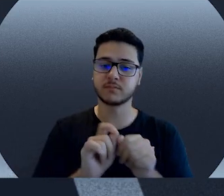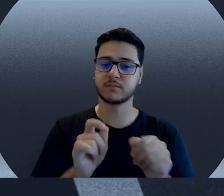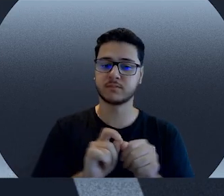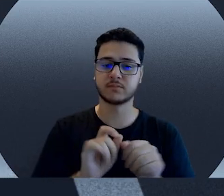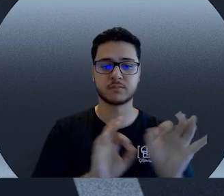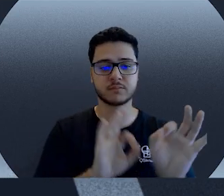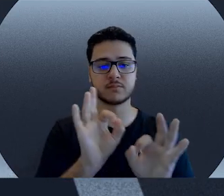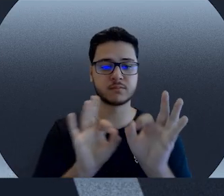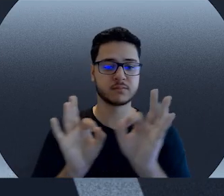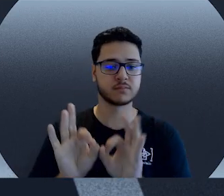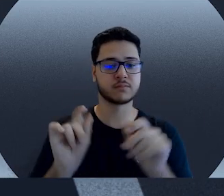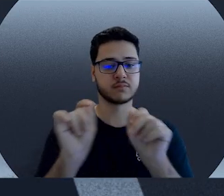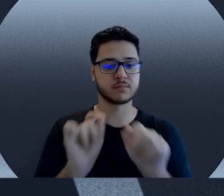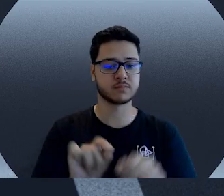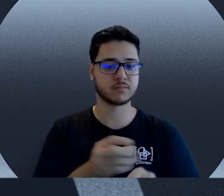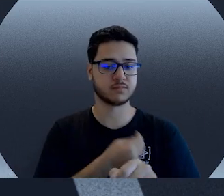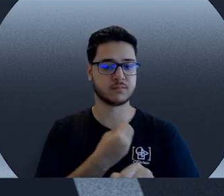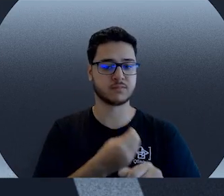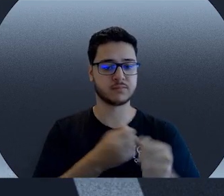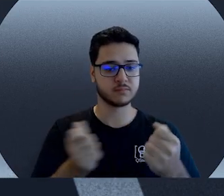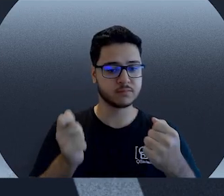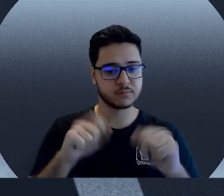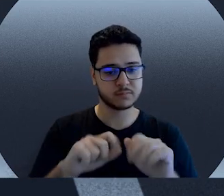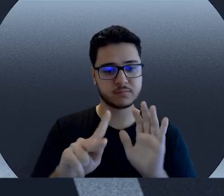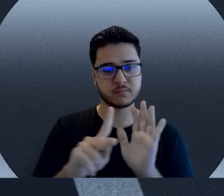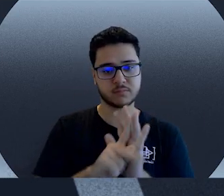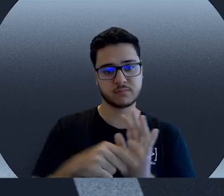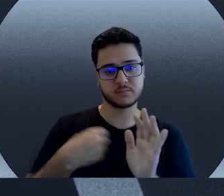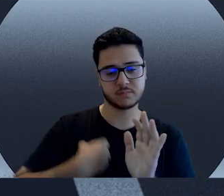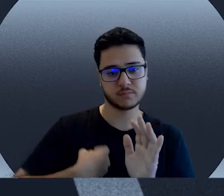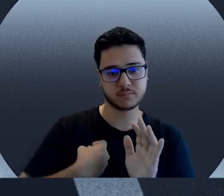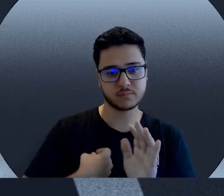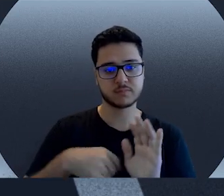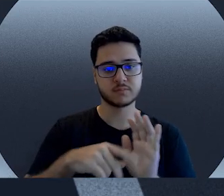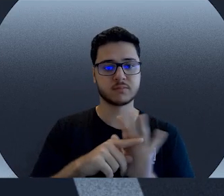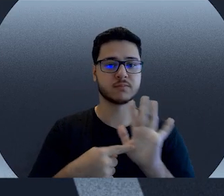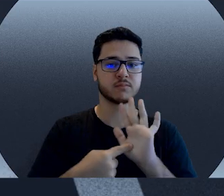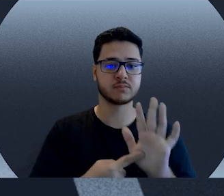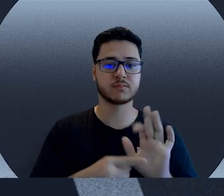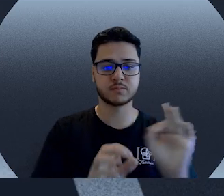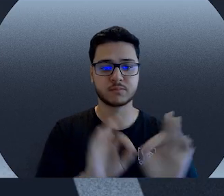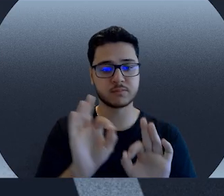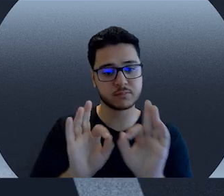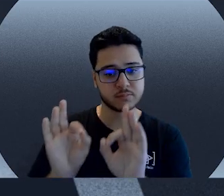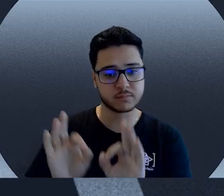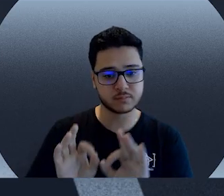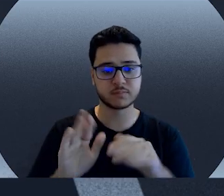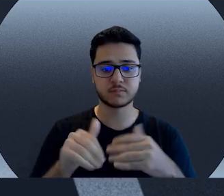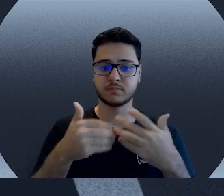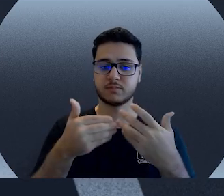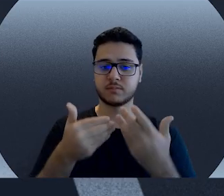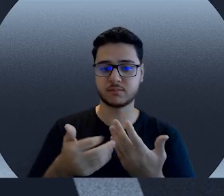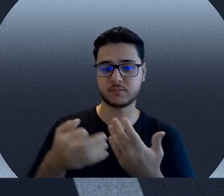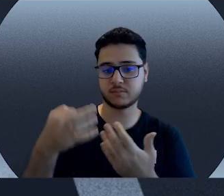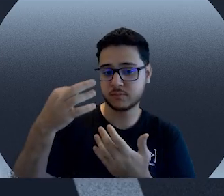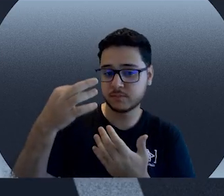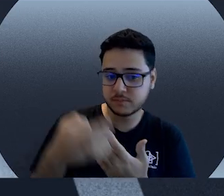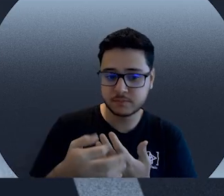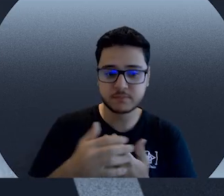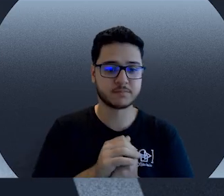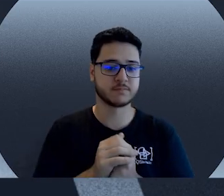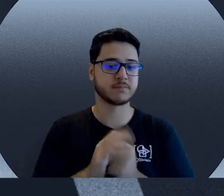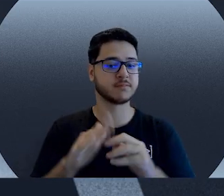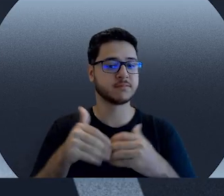uma escultura viva, então o Olaf traz instalações, né? A Yayoi